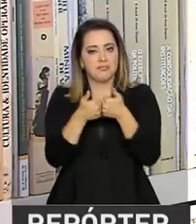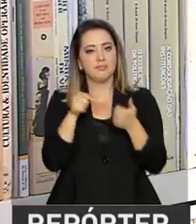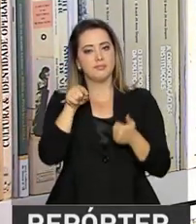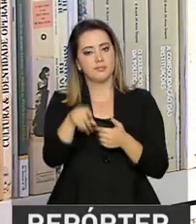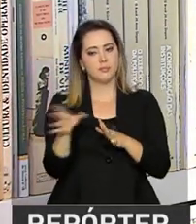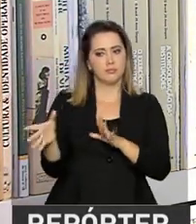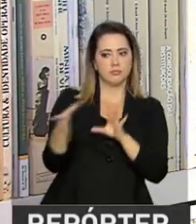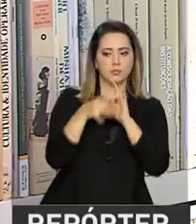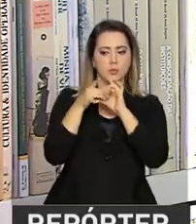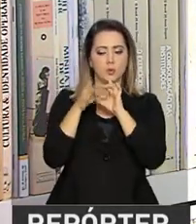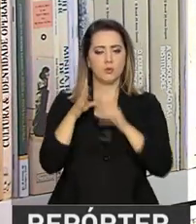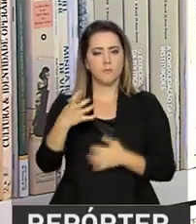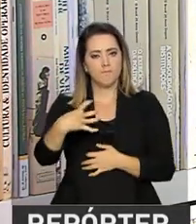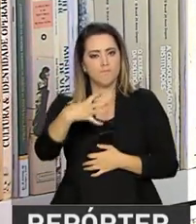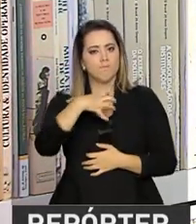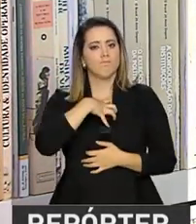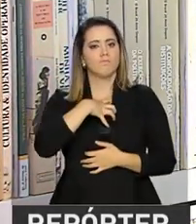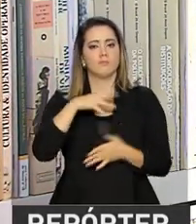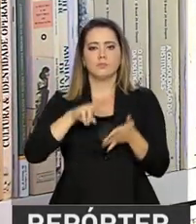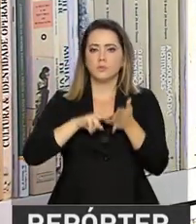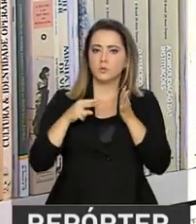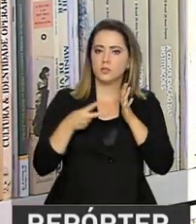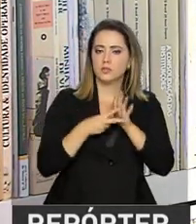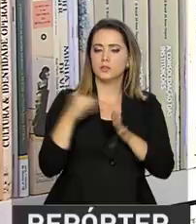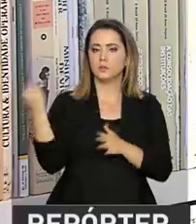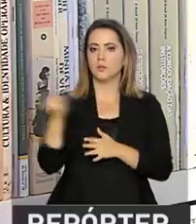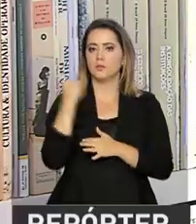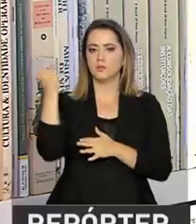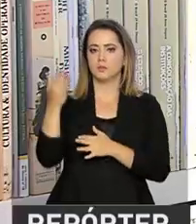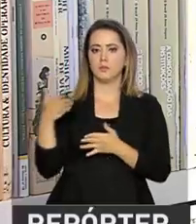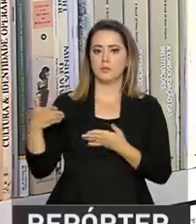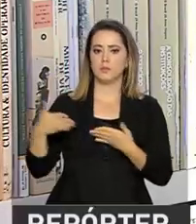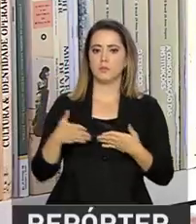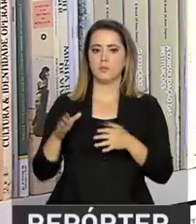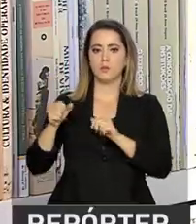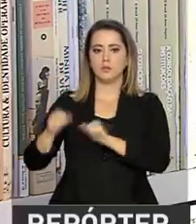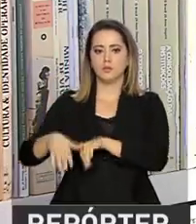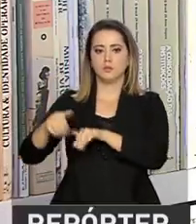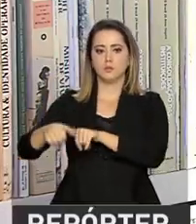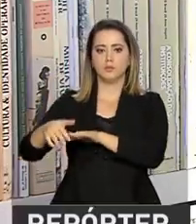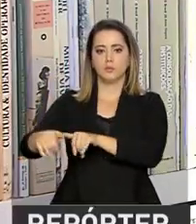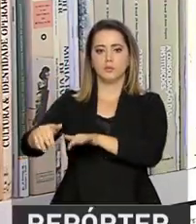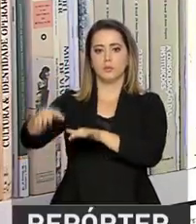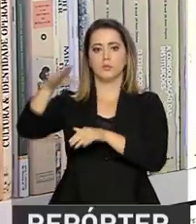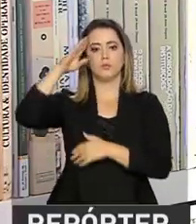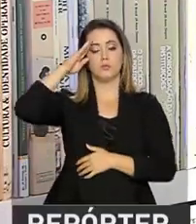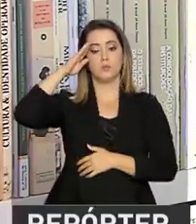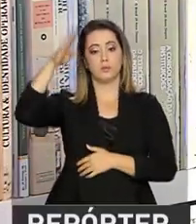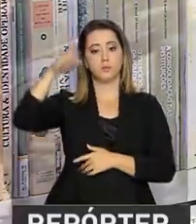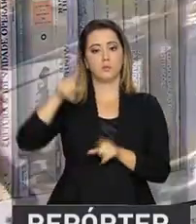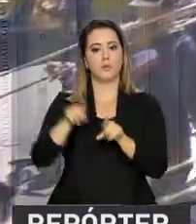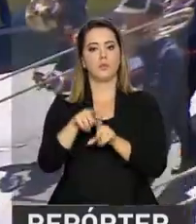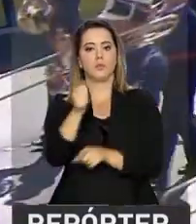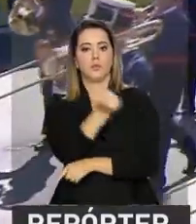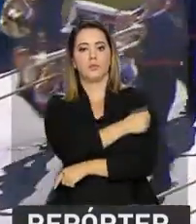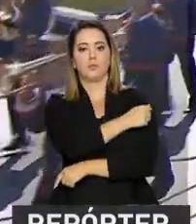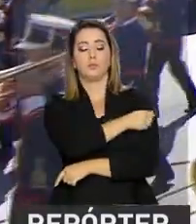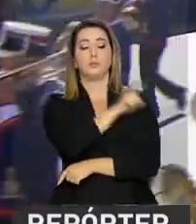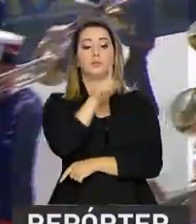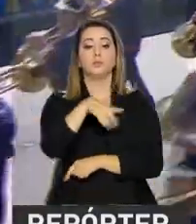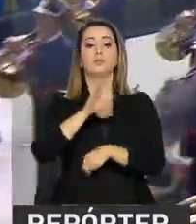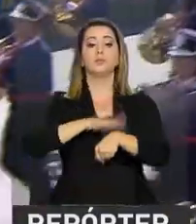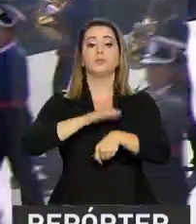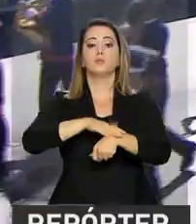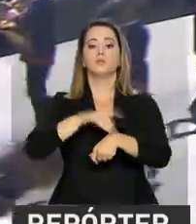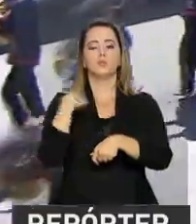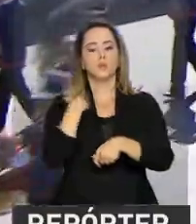é isso que dá sentido à aos desfiles sobretudo militares mas também estudantes é o momento em que